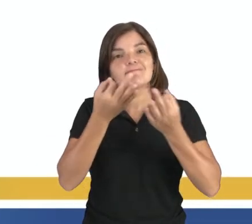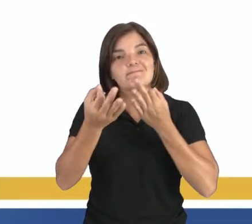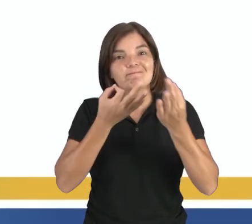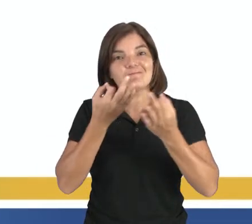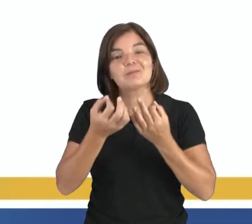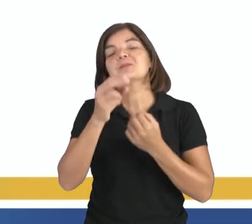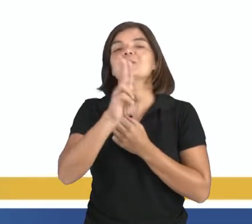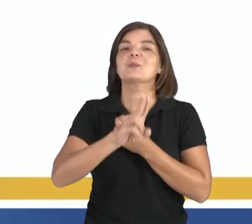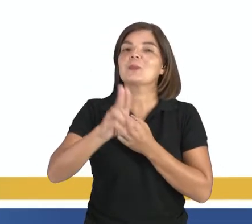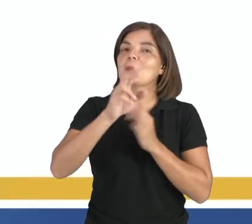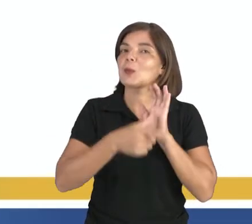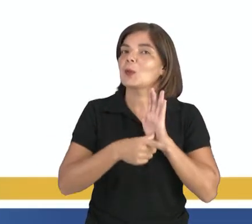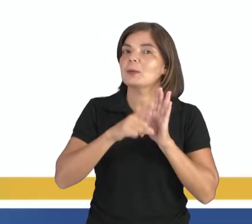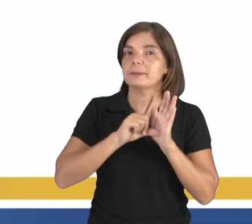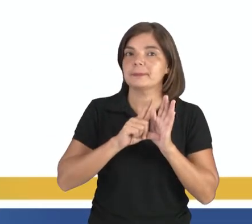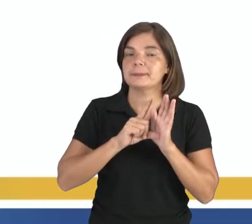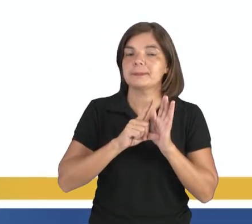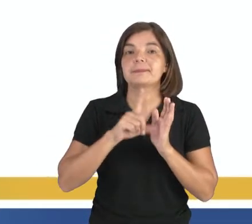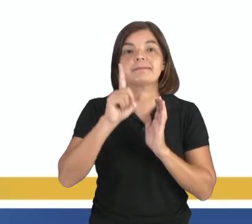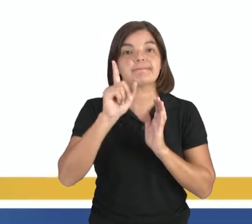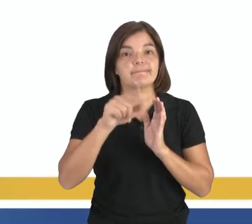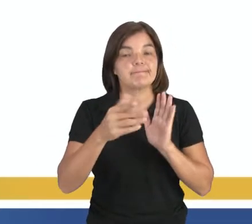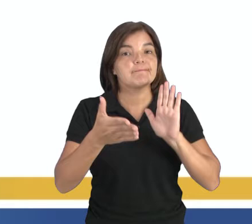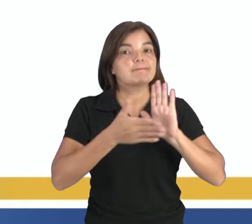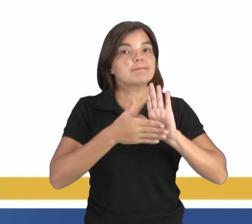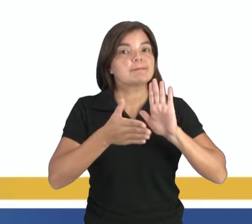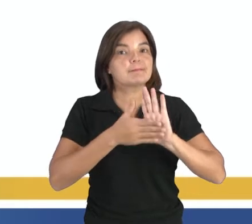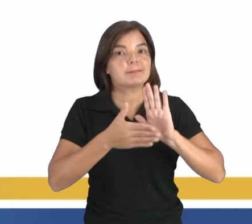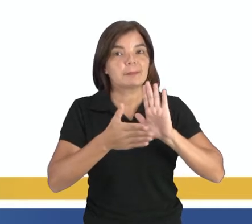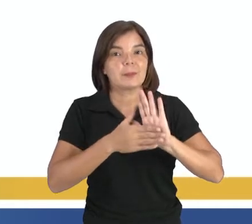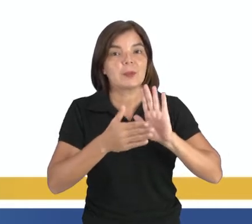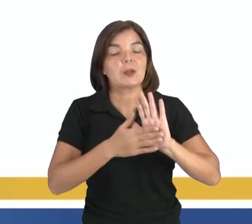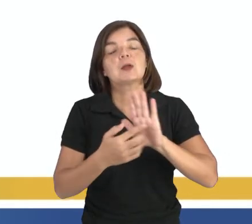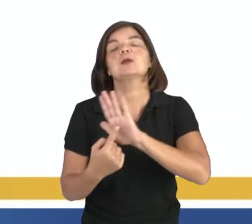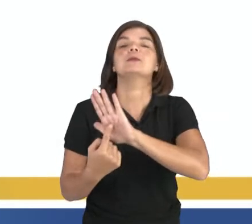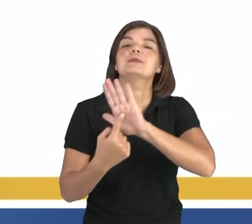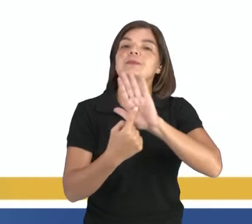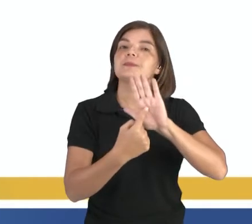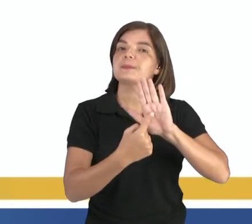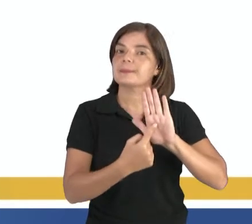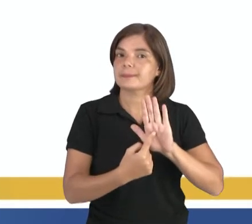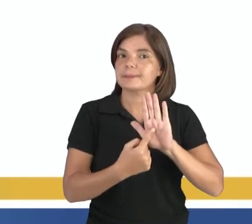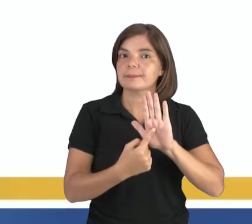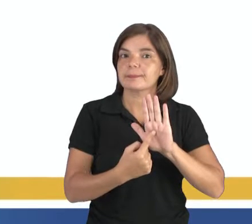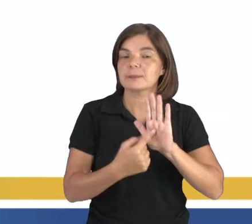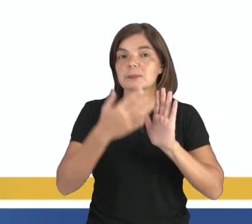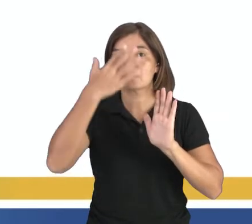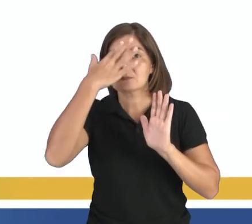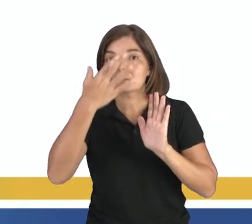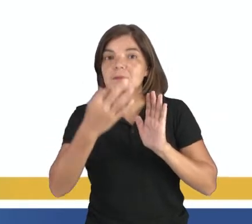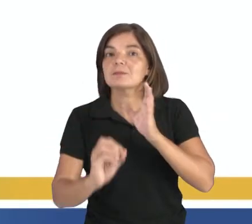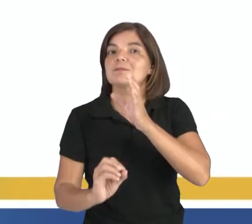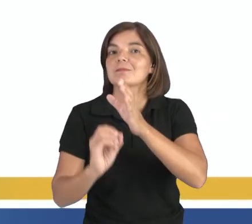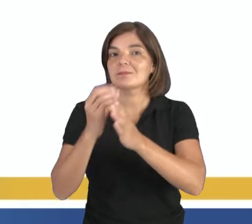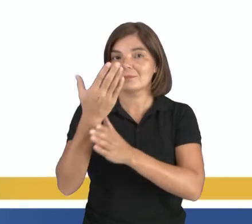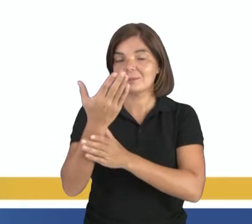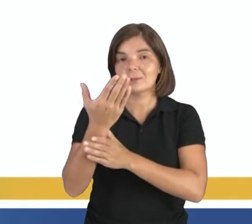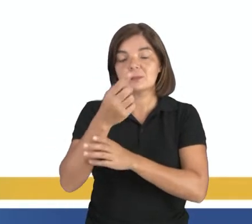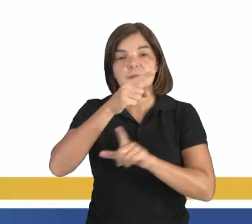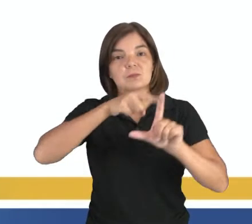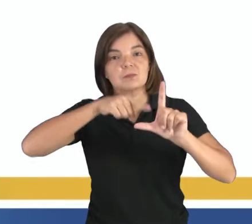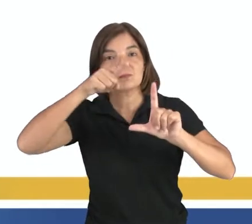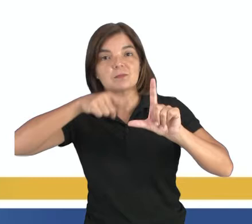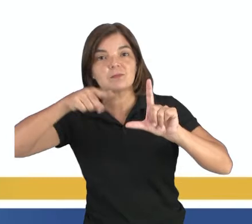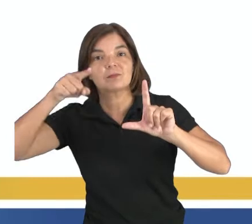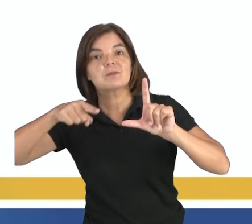o utilizado anteriormente. Essas provas podem ser demonstradas através de fatos, estatísticas